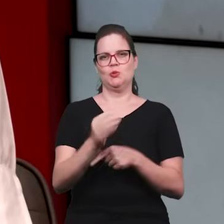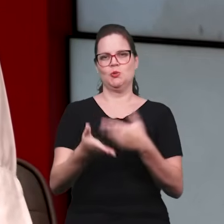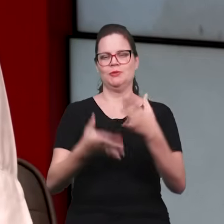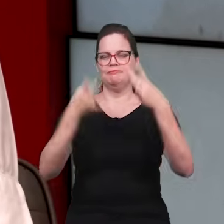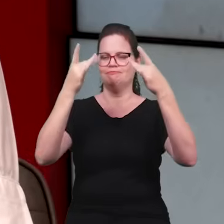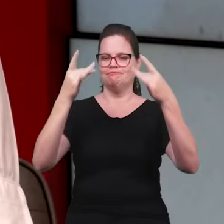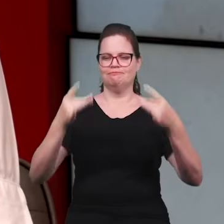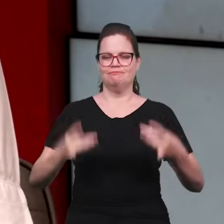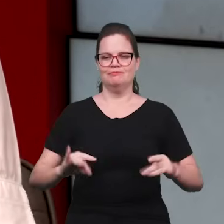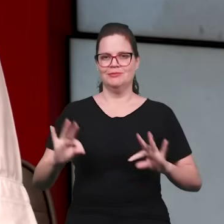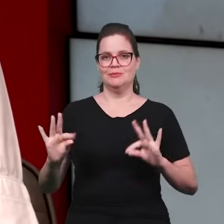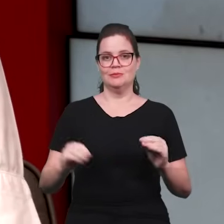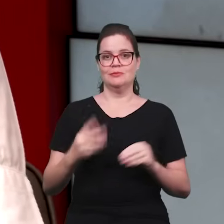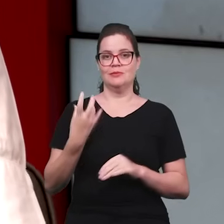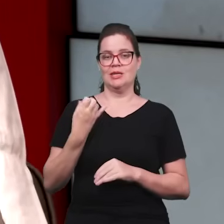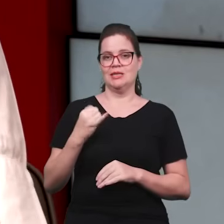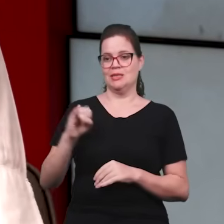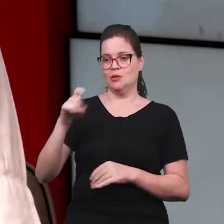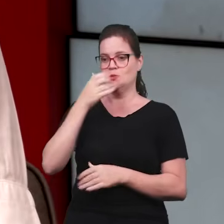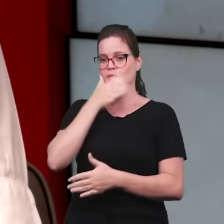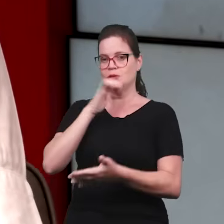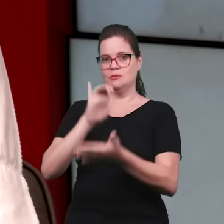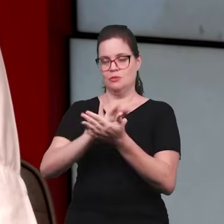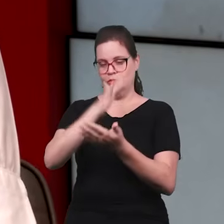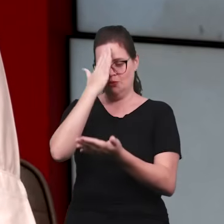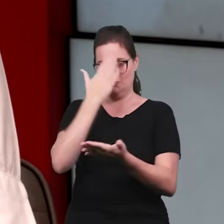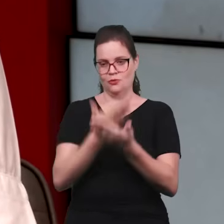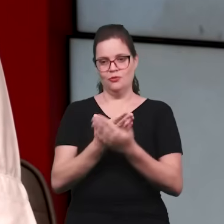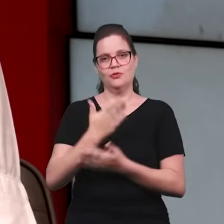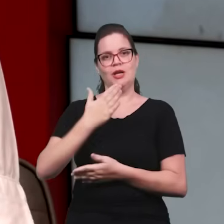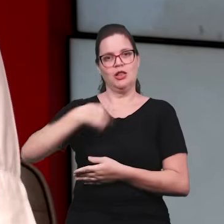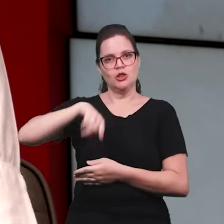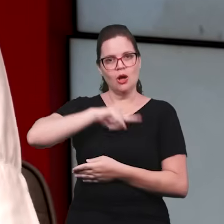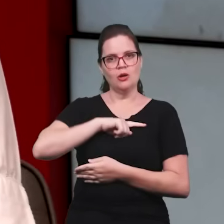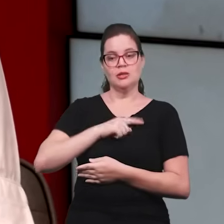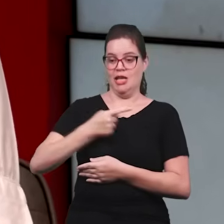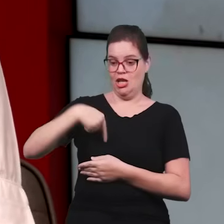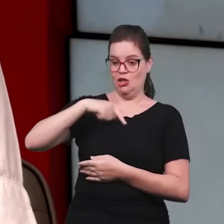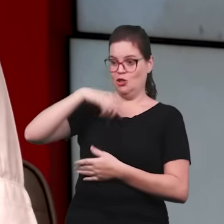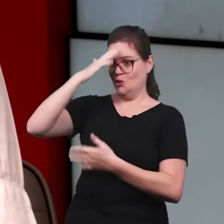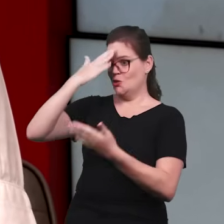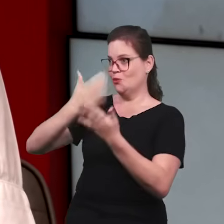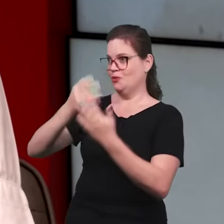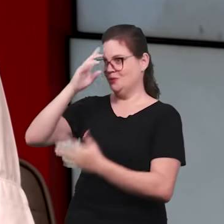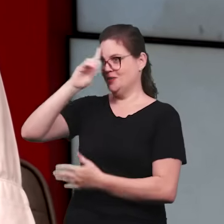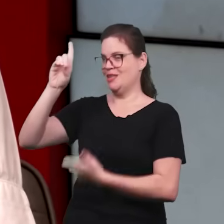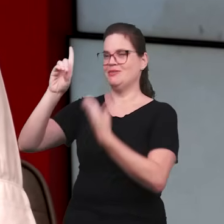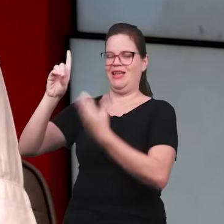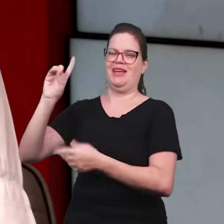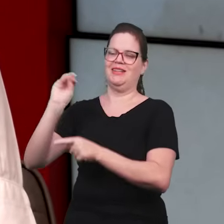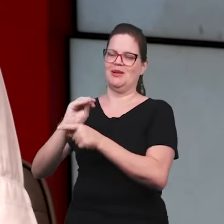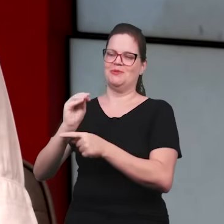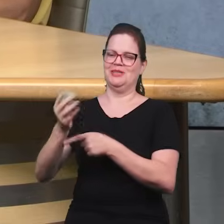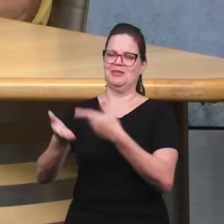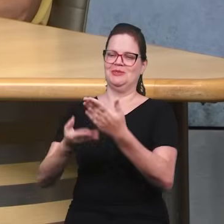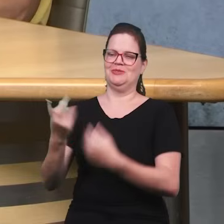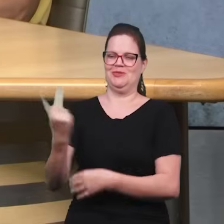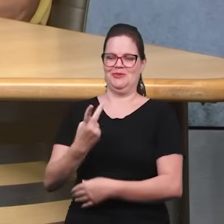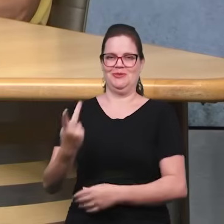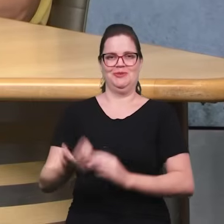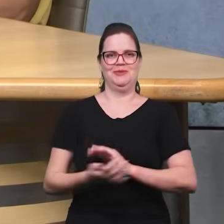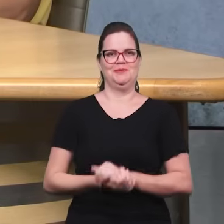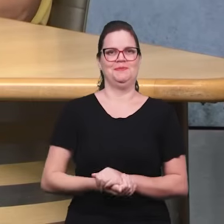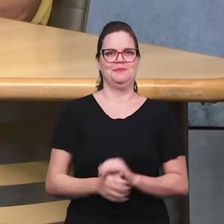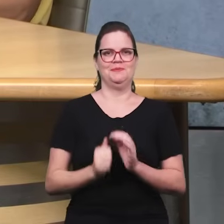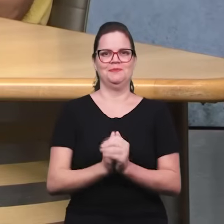Se o coração do nosso esposo está confiado, se nós estamos confiando no Senhor, o Senhor está cuidando de nós. Louvado seja Deus.